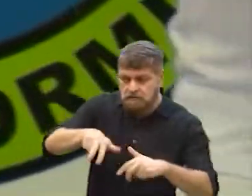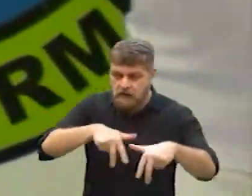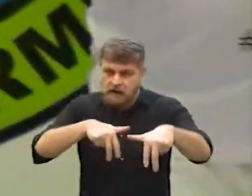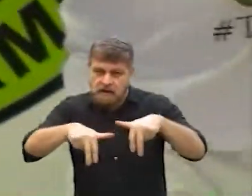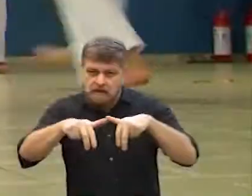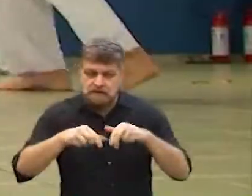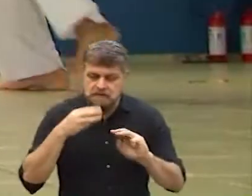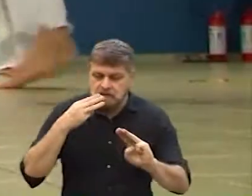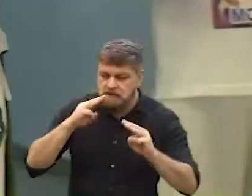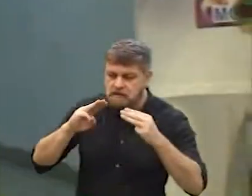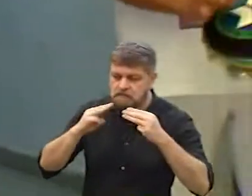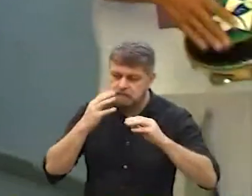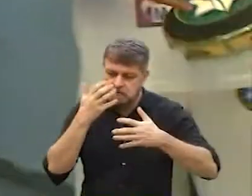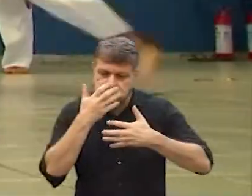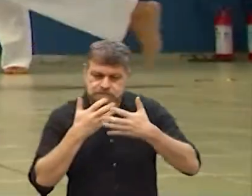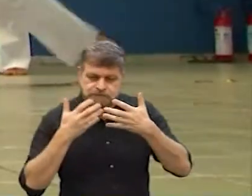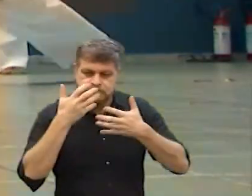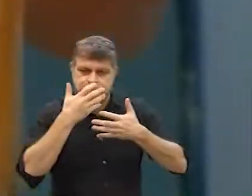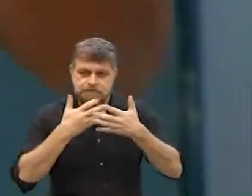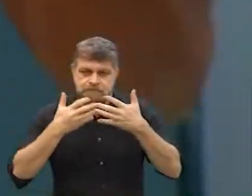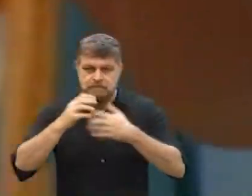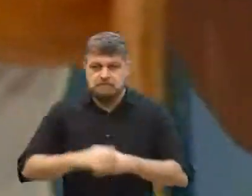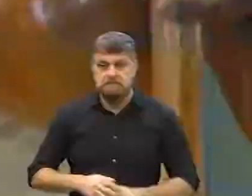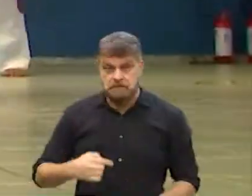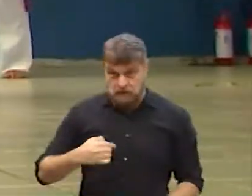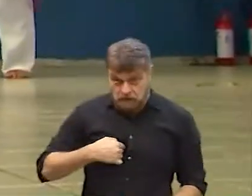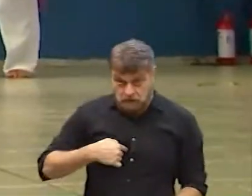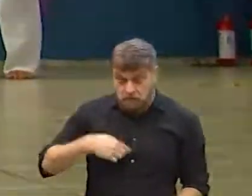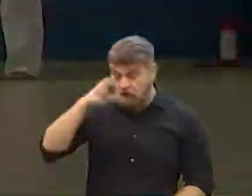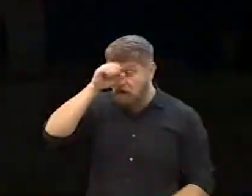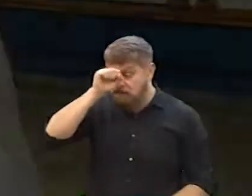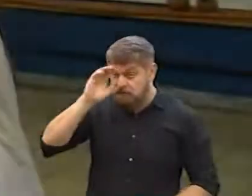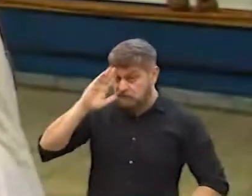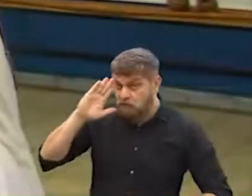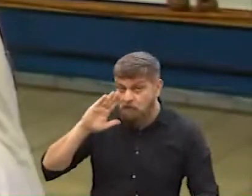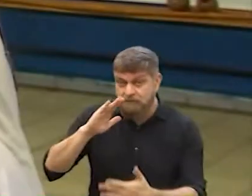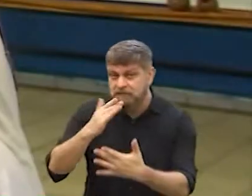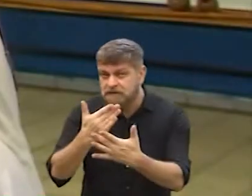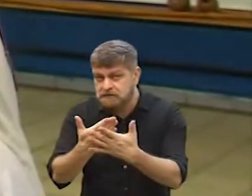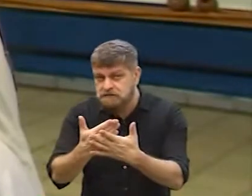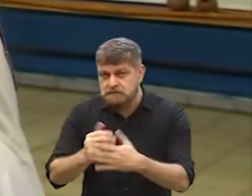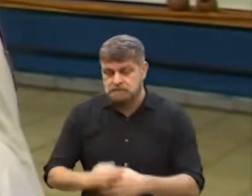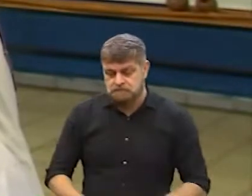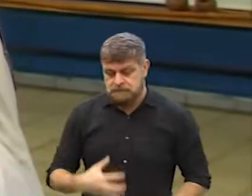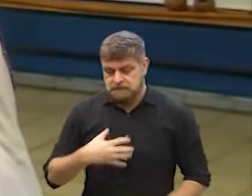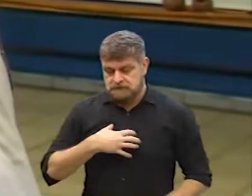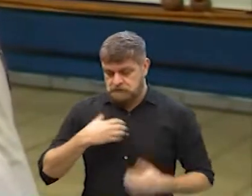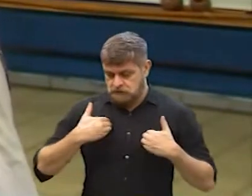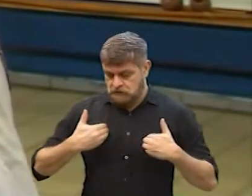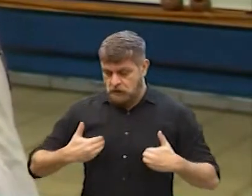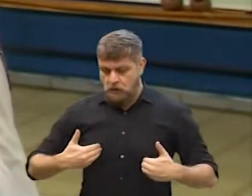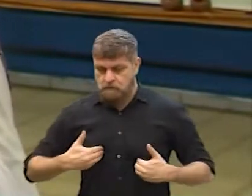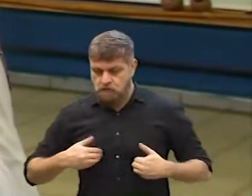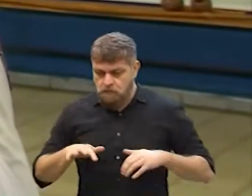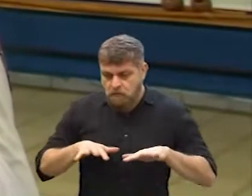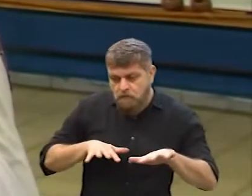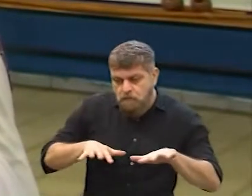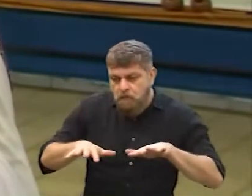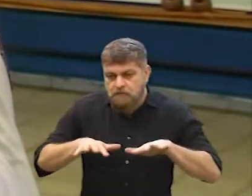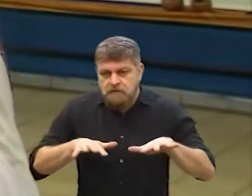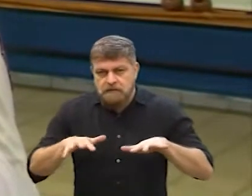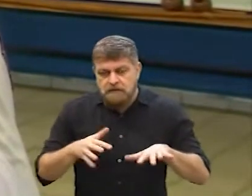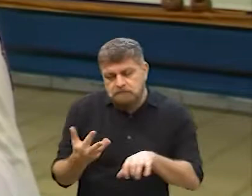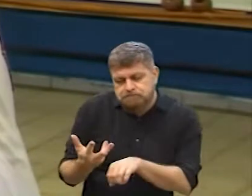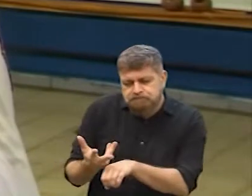e música. Eu aprendi a ter confiança, a ter mais flexibilidade no meu corpo,